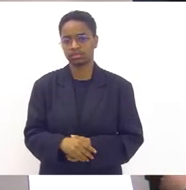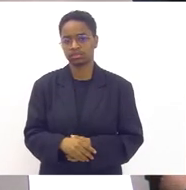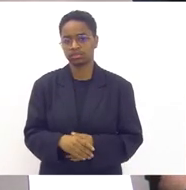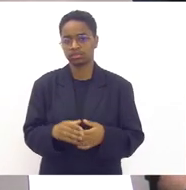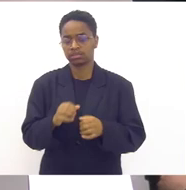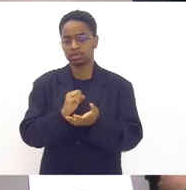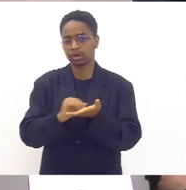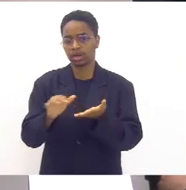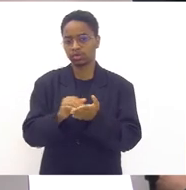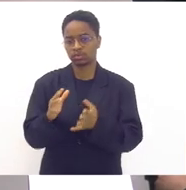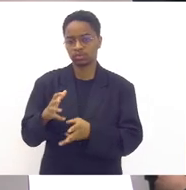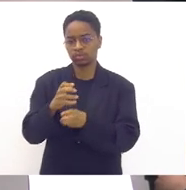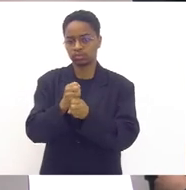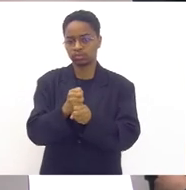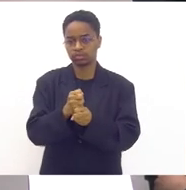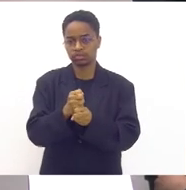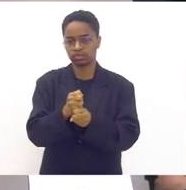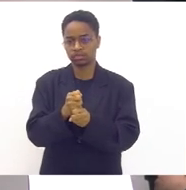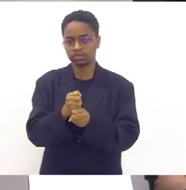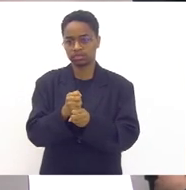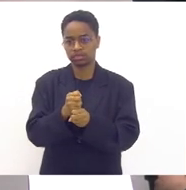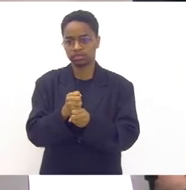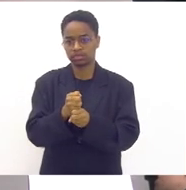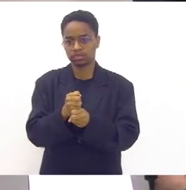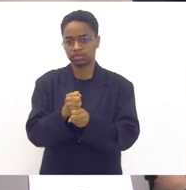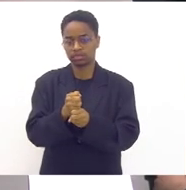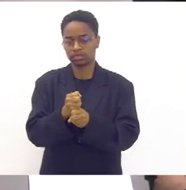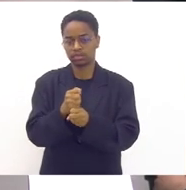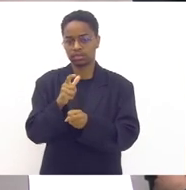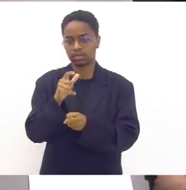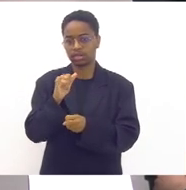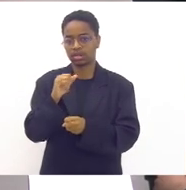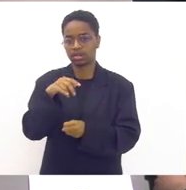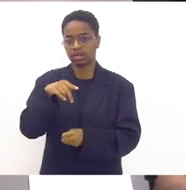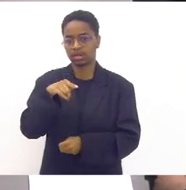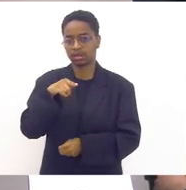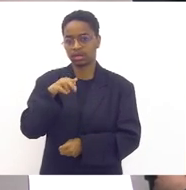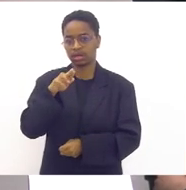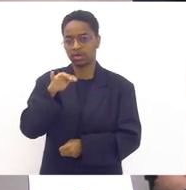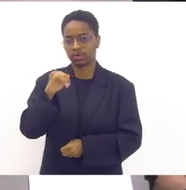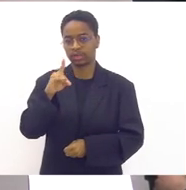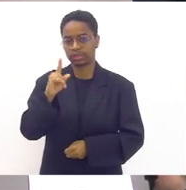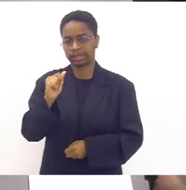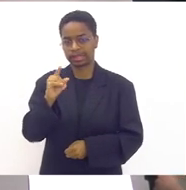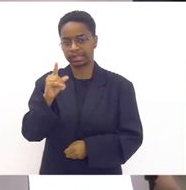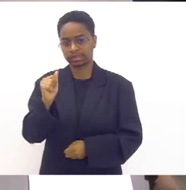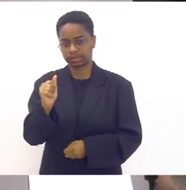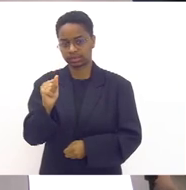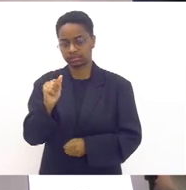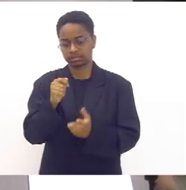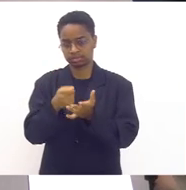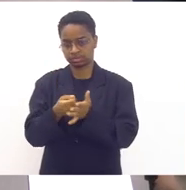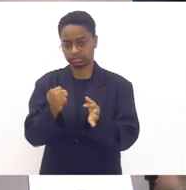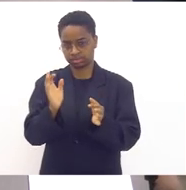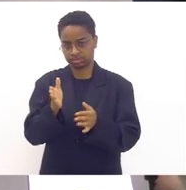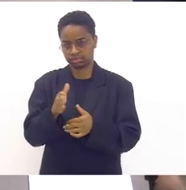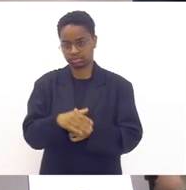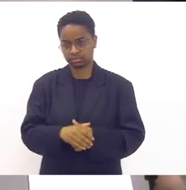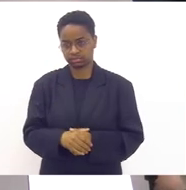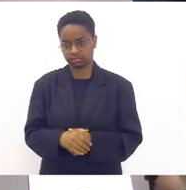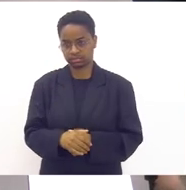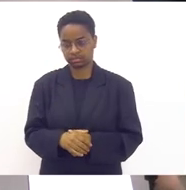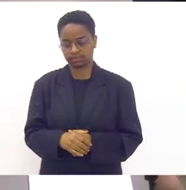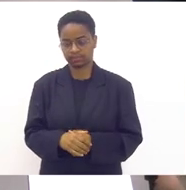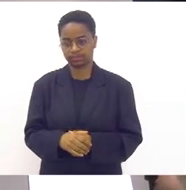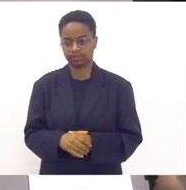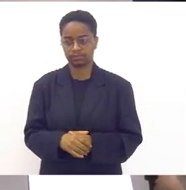total? Liquidada. Despesa total liquidada. Despesa liquidada. Isso. Está no pé de página. Tá. Não vi aqui no... Está aqui.